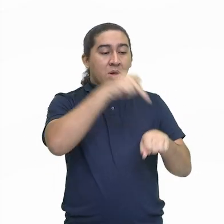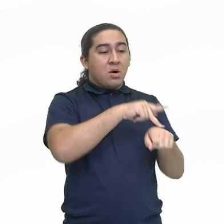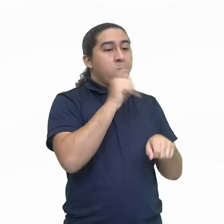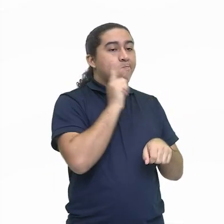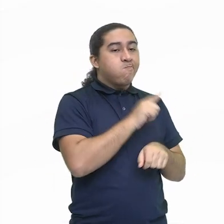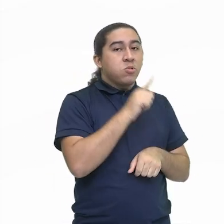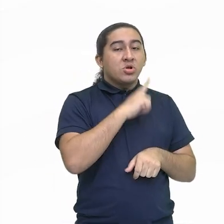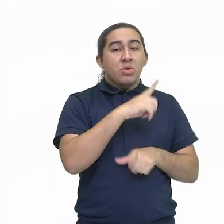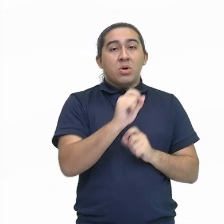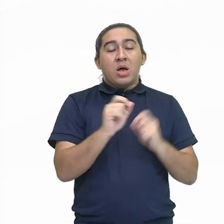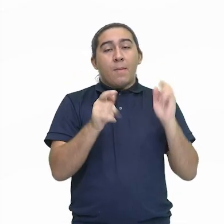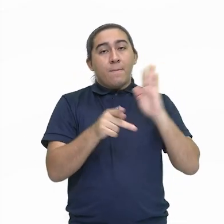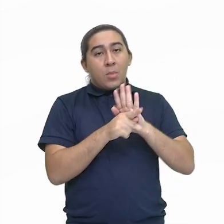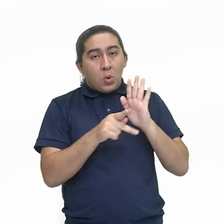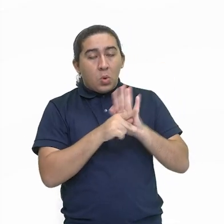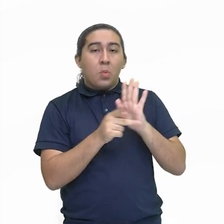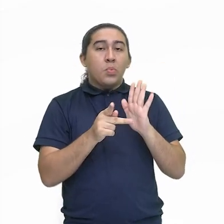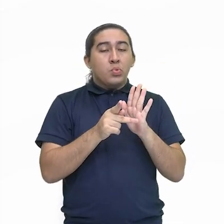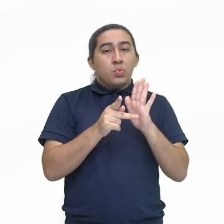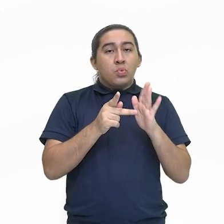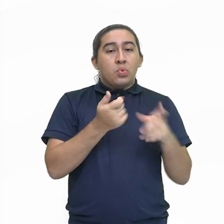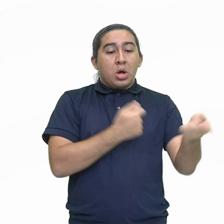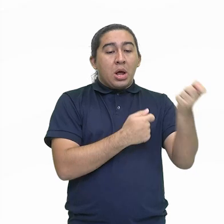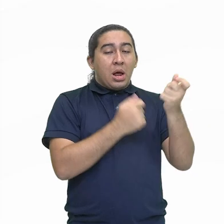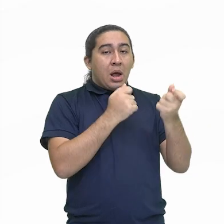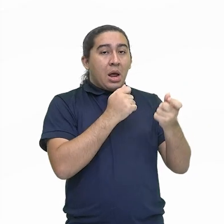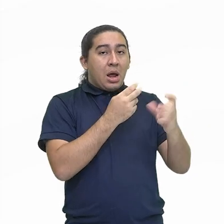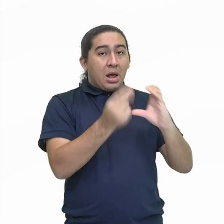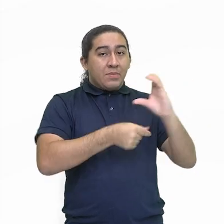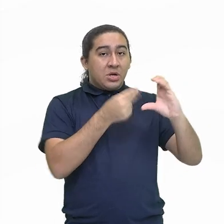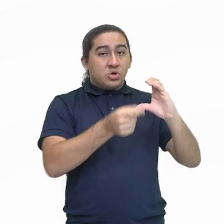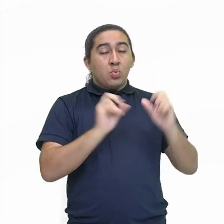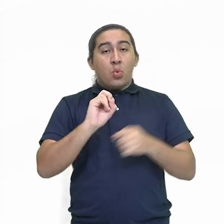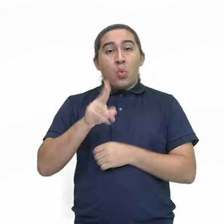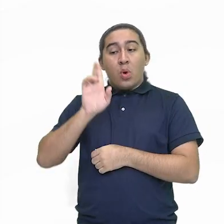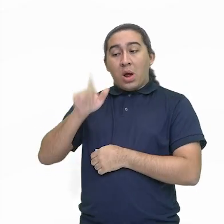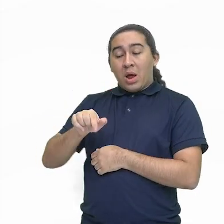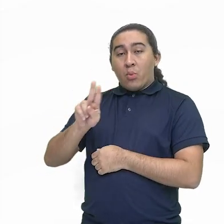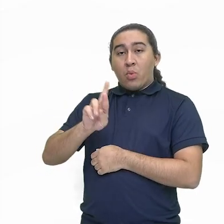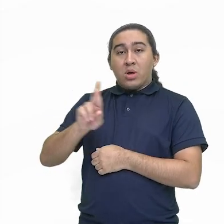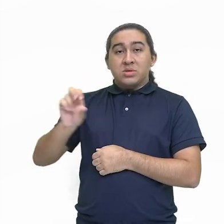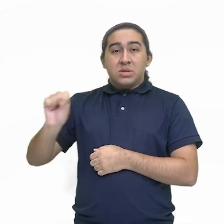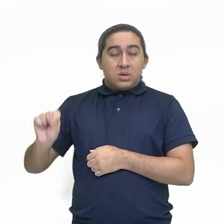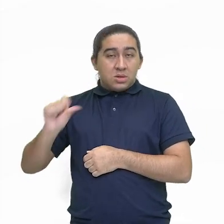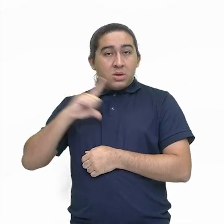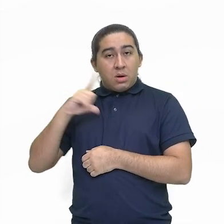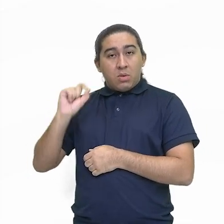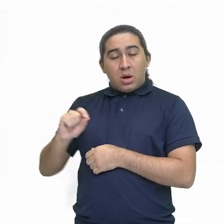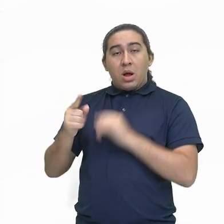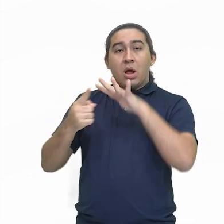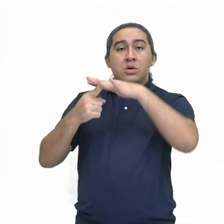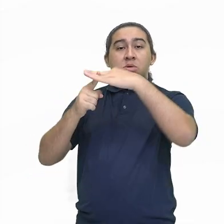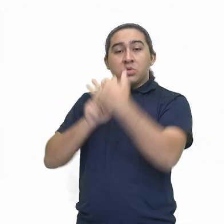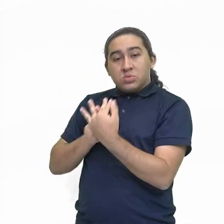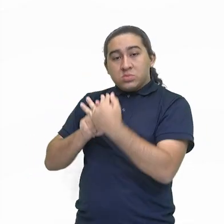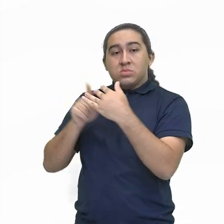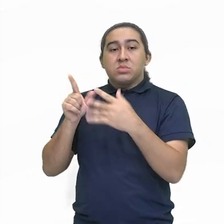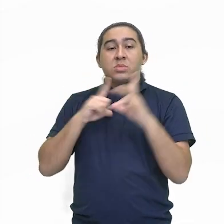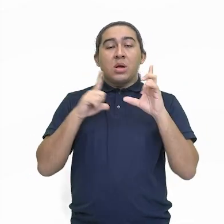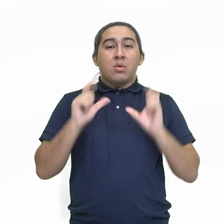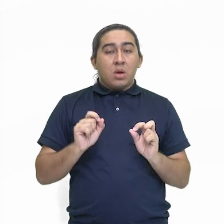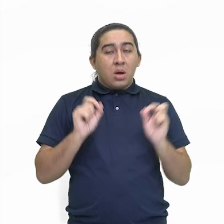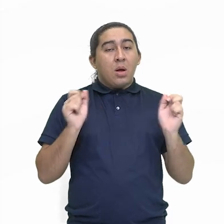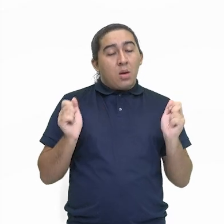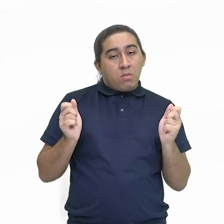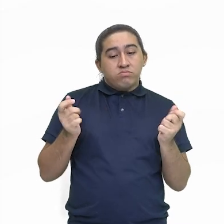a lógica capitalista ou seria a União Soviética com a lógica socialista, de produção, de organização social e